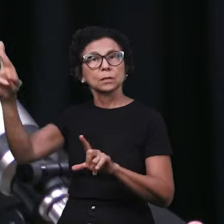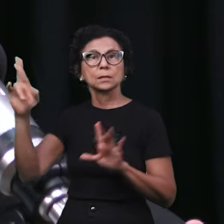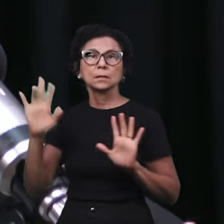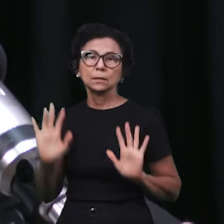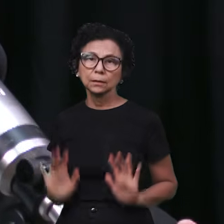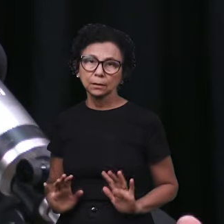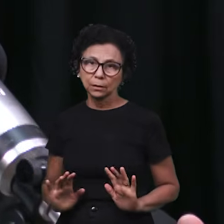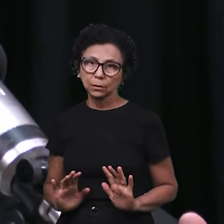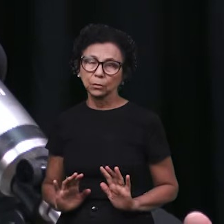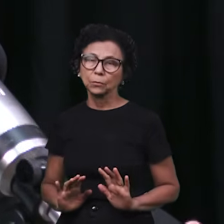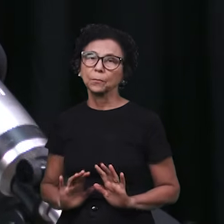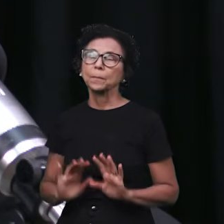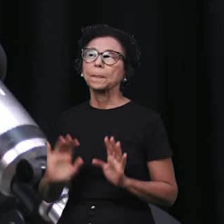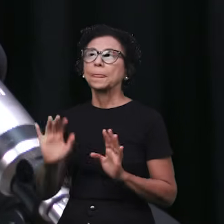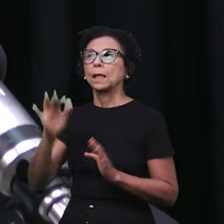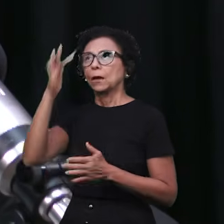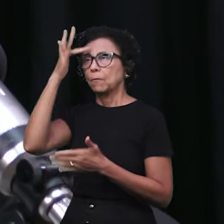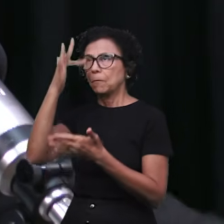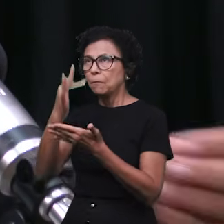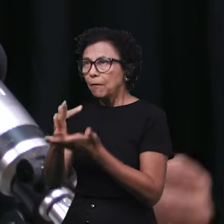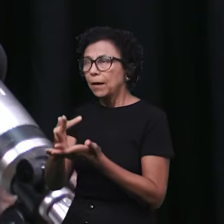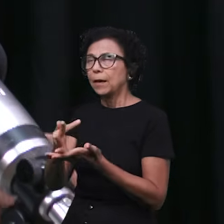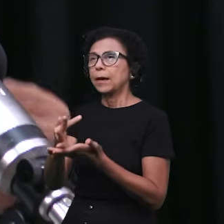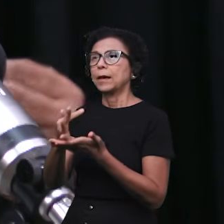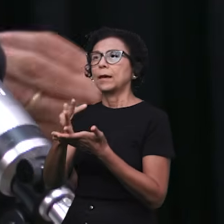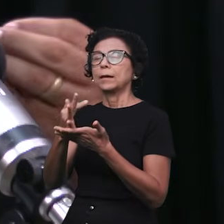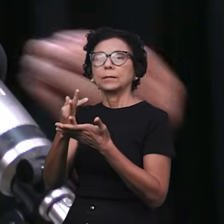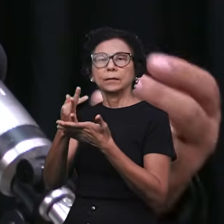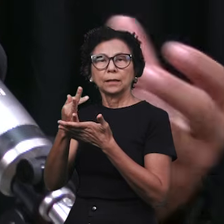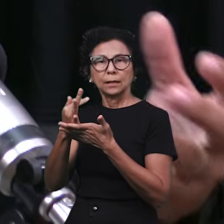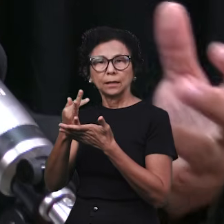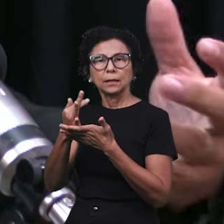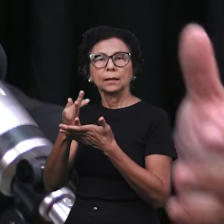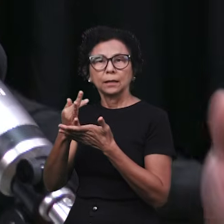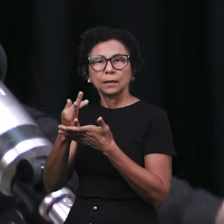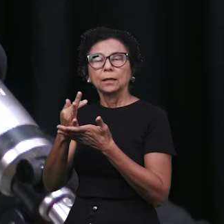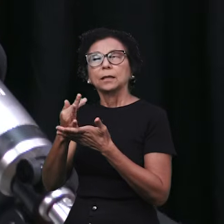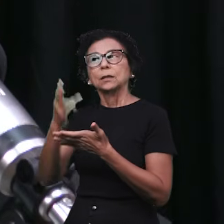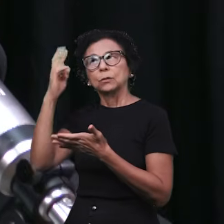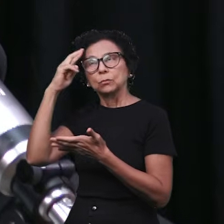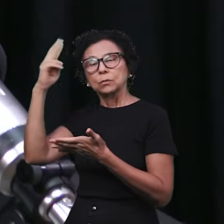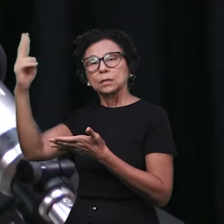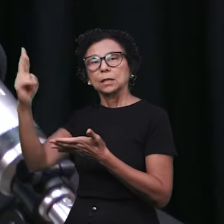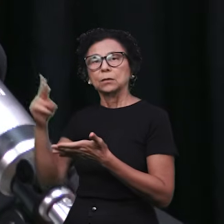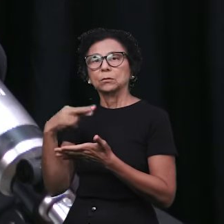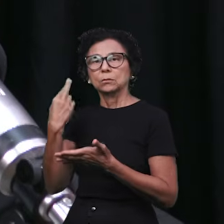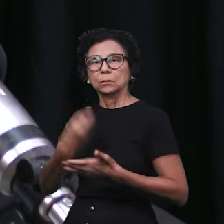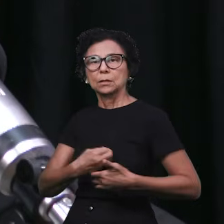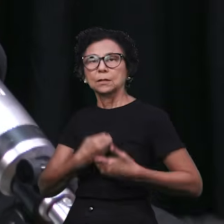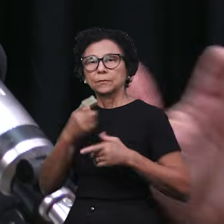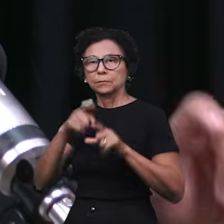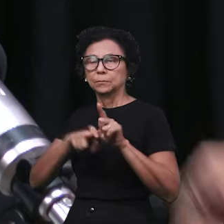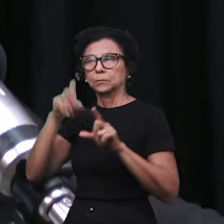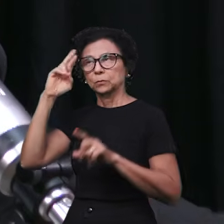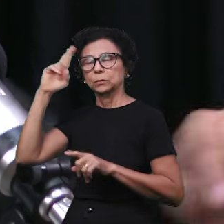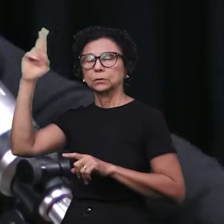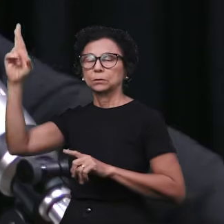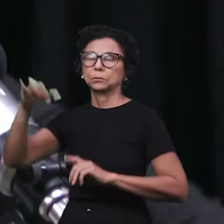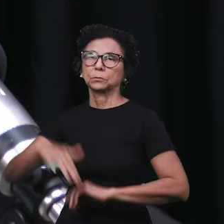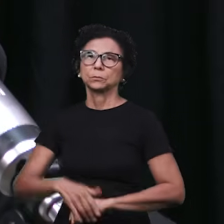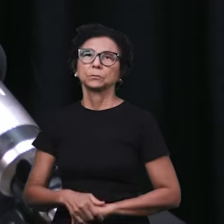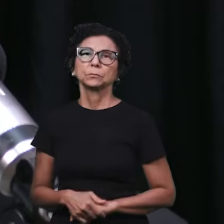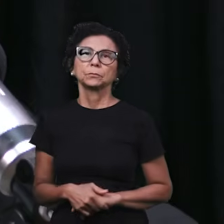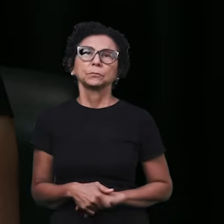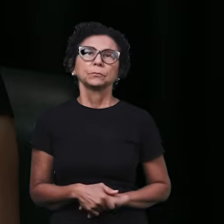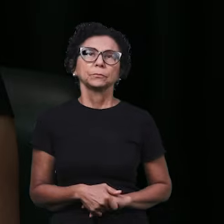Senhor, a nossa fé está no Senhor. Exatamente. Né? A nossa vida, ela está toda dependente do Senhor. Como a palavra fala, não mais vive eu, mas Cristo